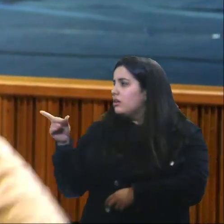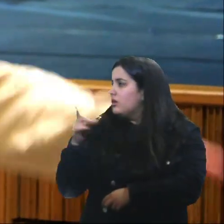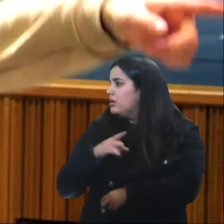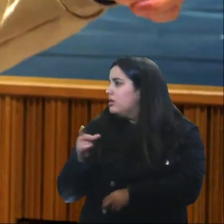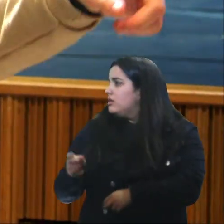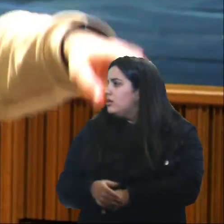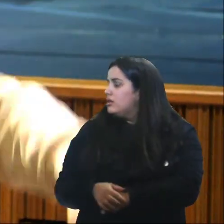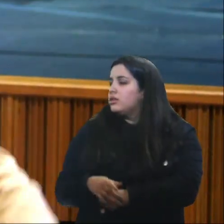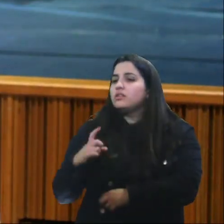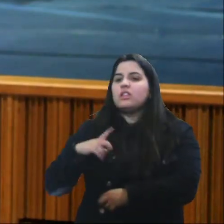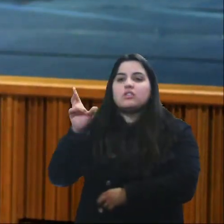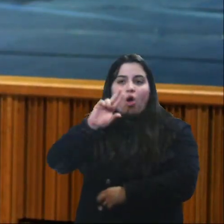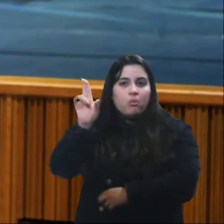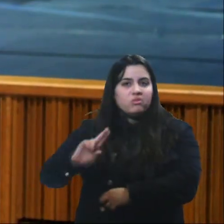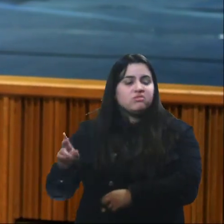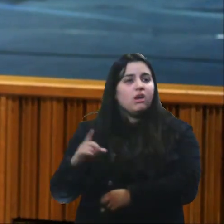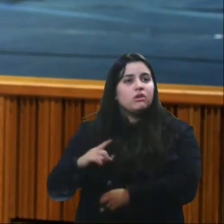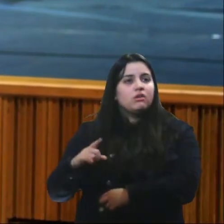Ela tem nome.